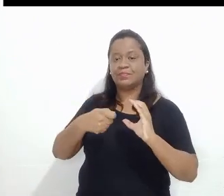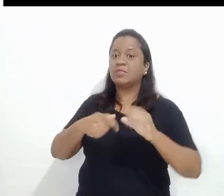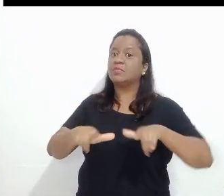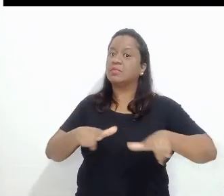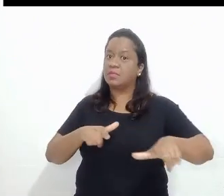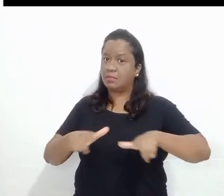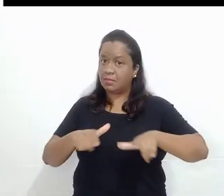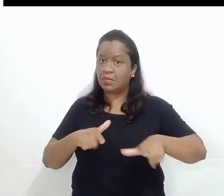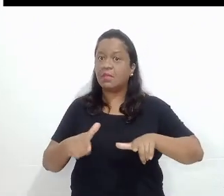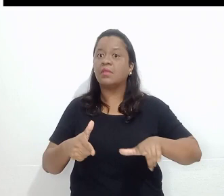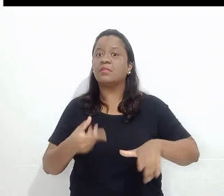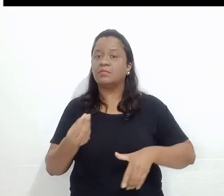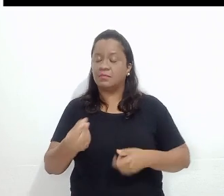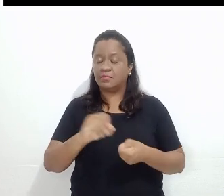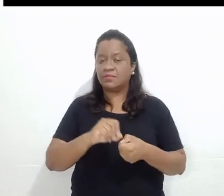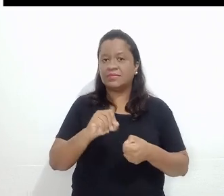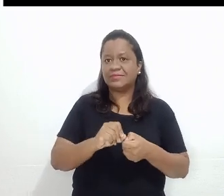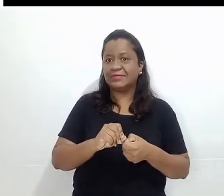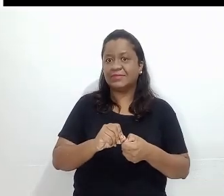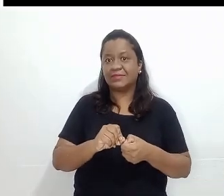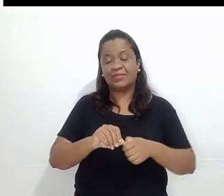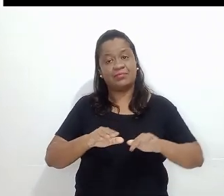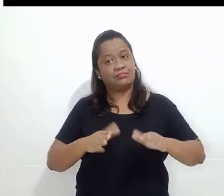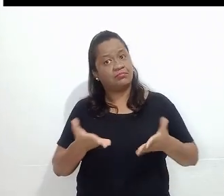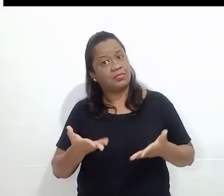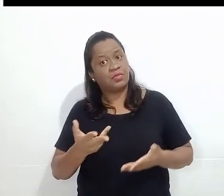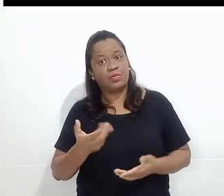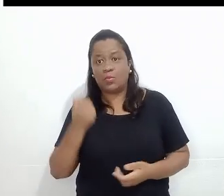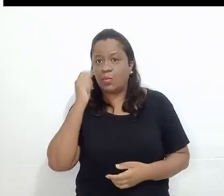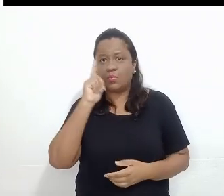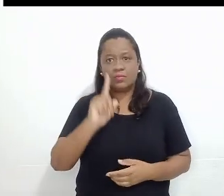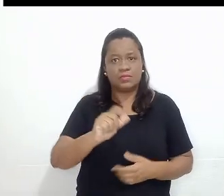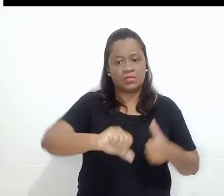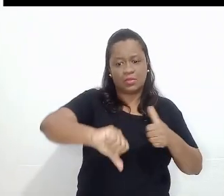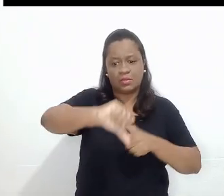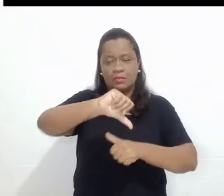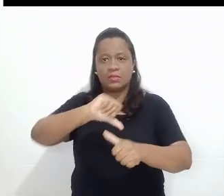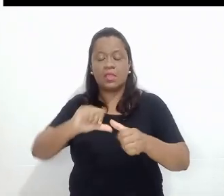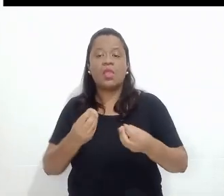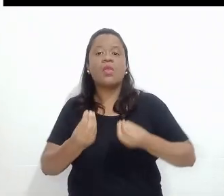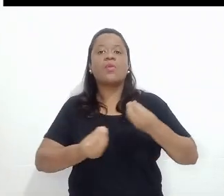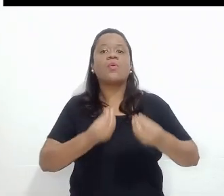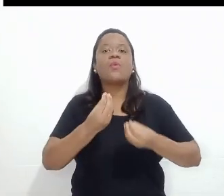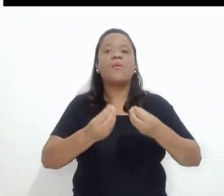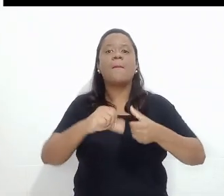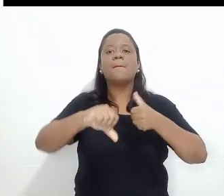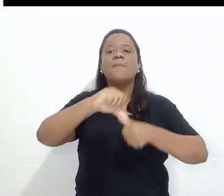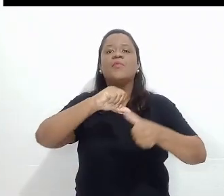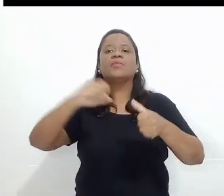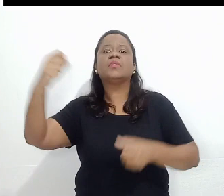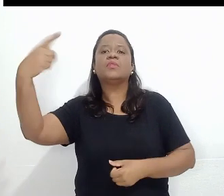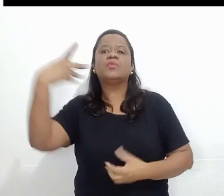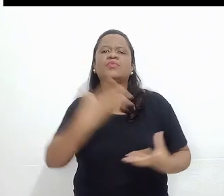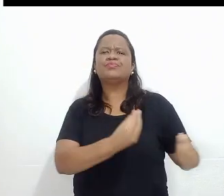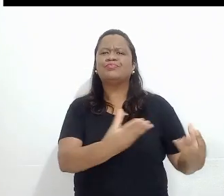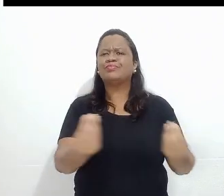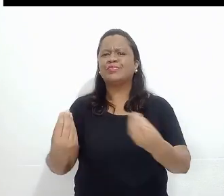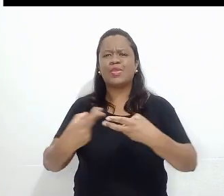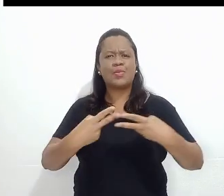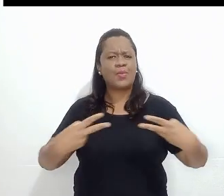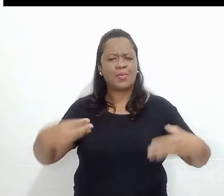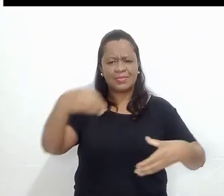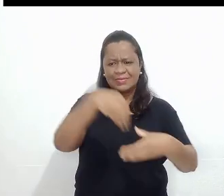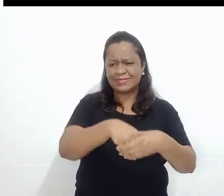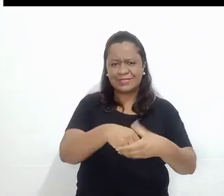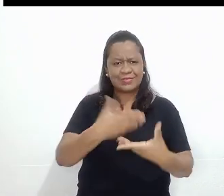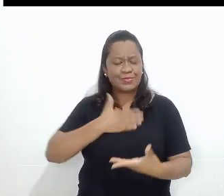não consiga chegar ao resultado que você queria. Como é que você vai mudar a luz? Como é que você vai mudar muita coisa que está ali, que você